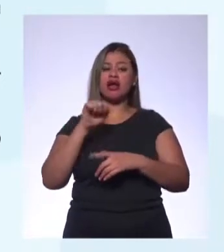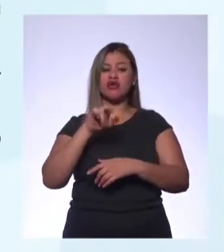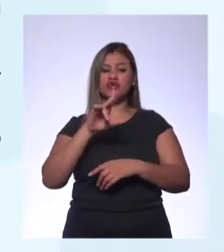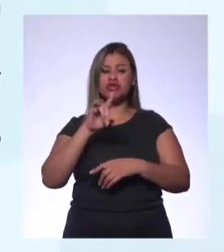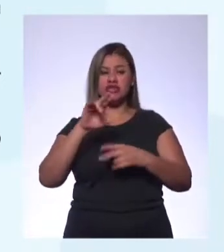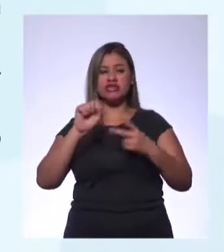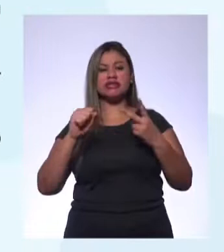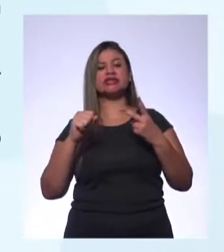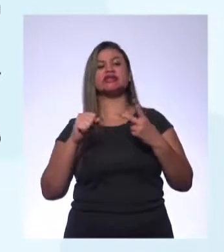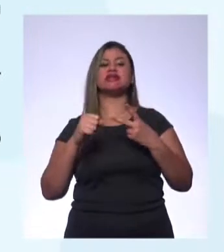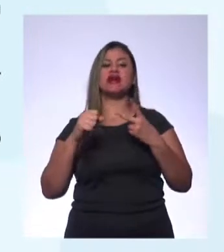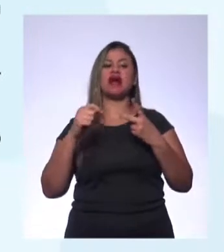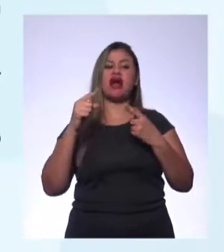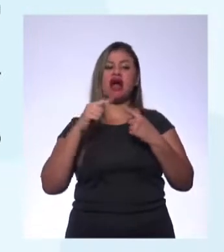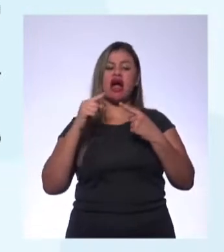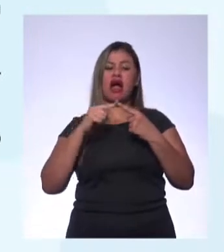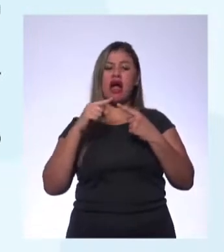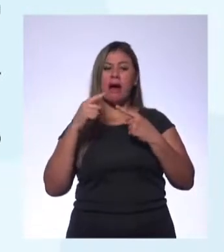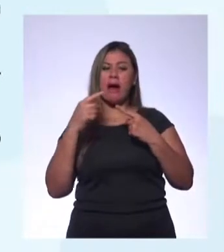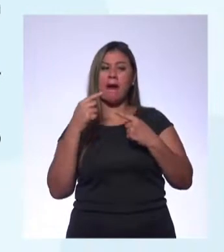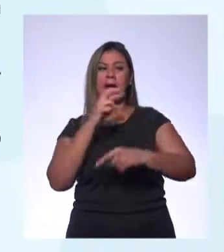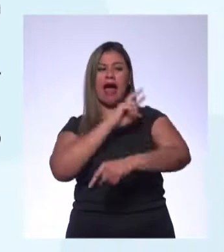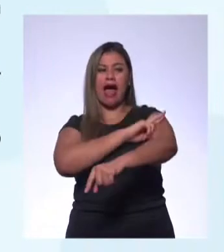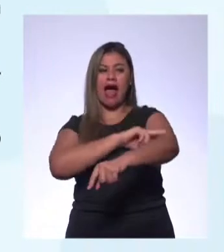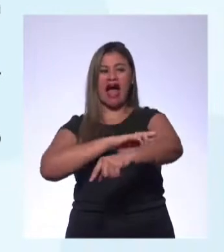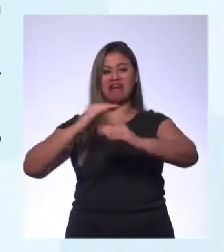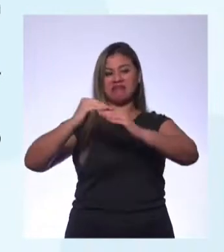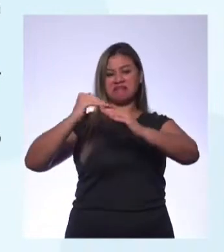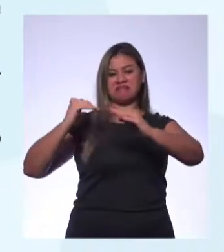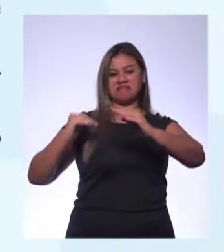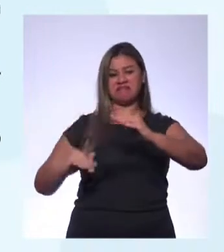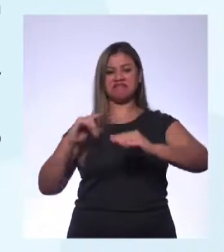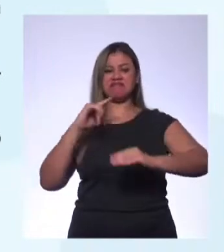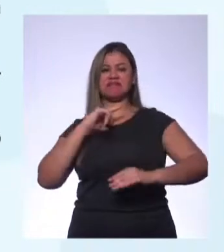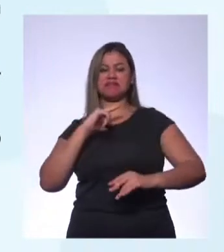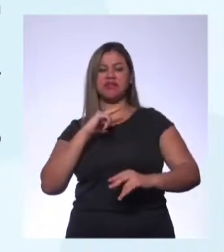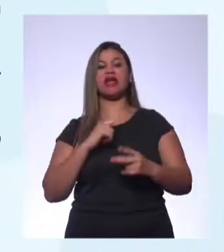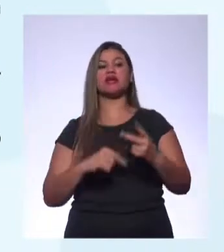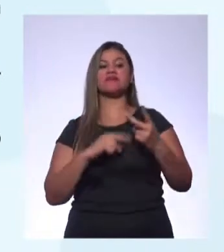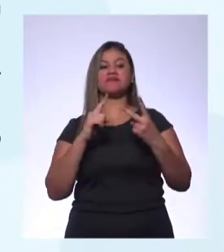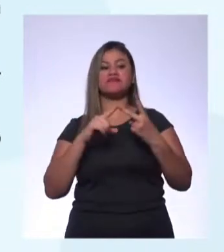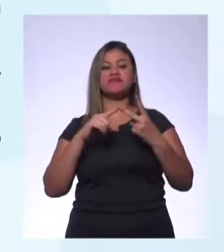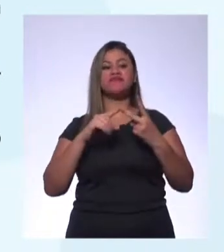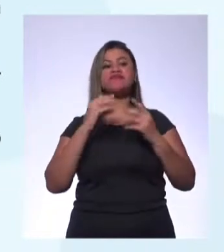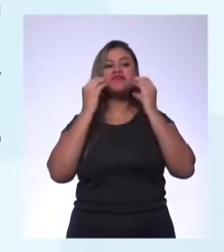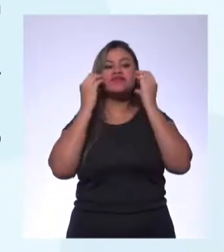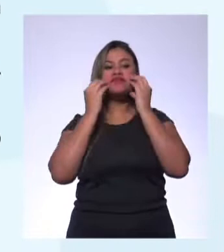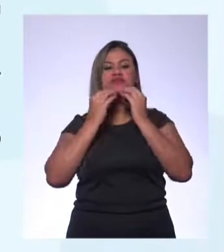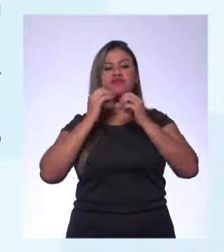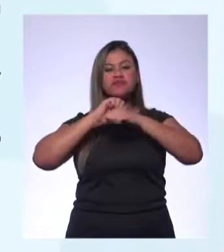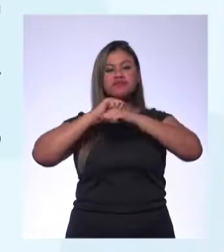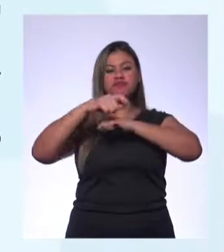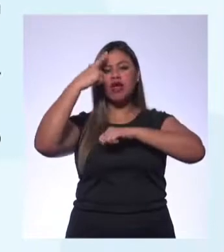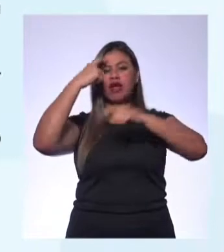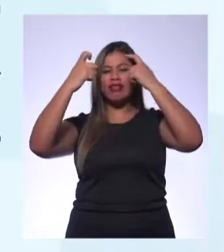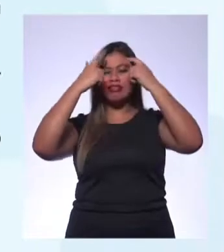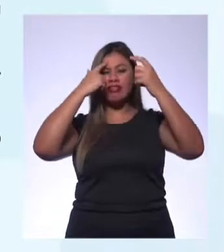que admite a ideia de raças inferiores geneticamente, darwinismo